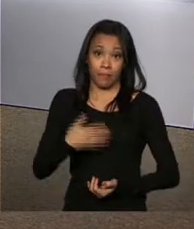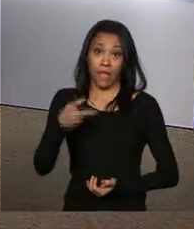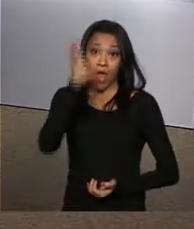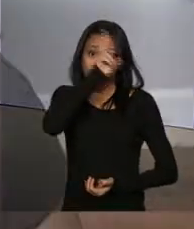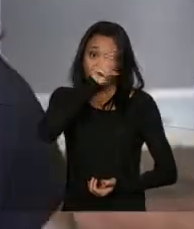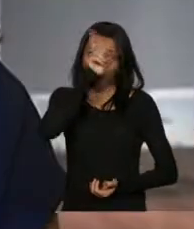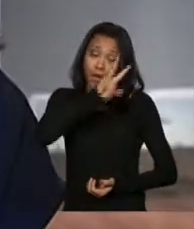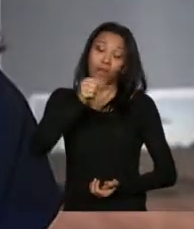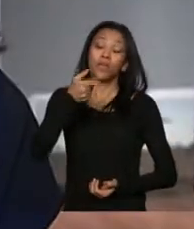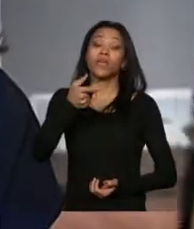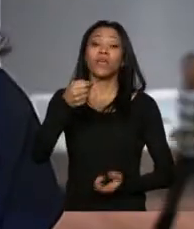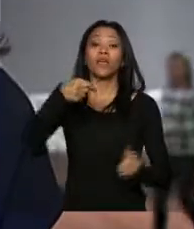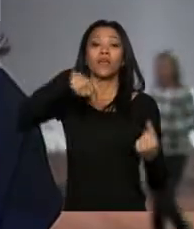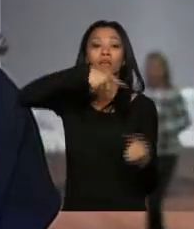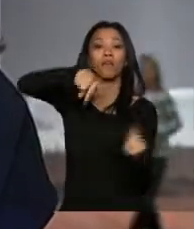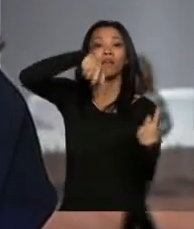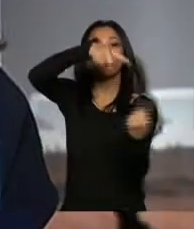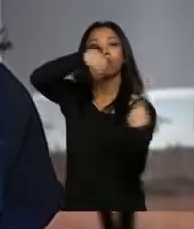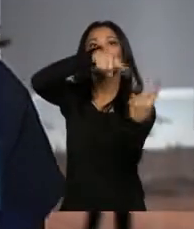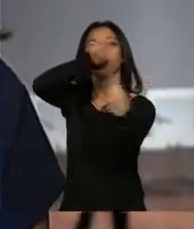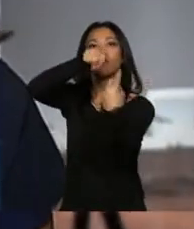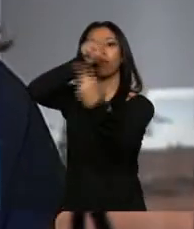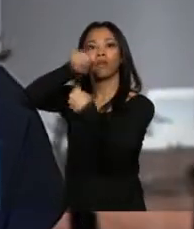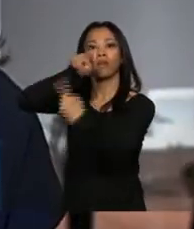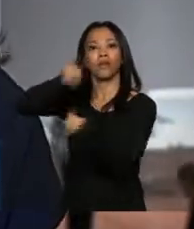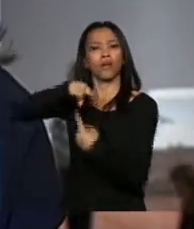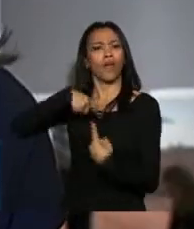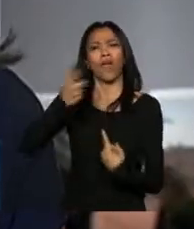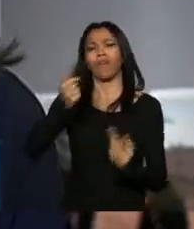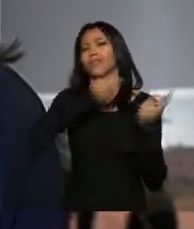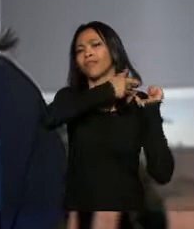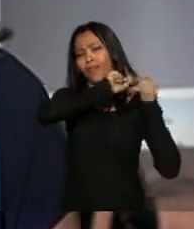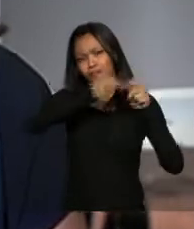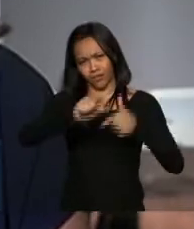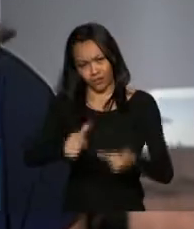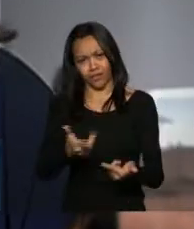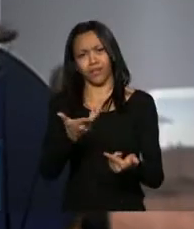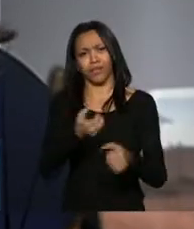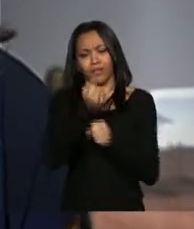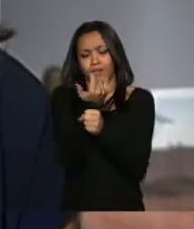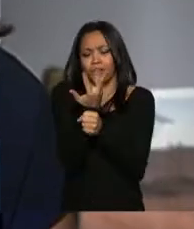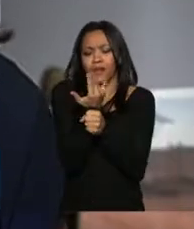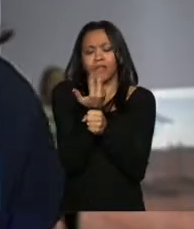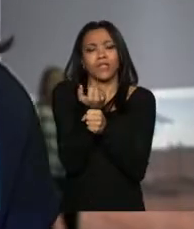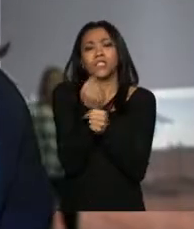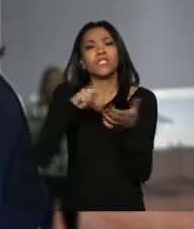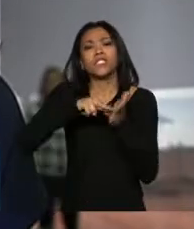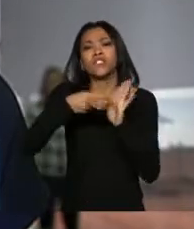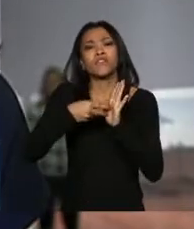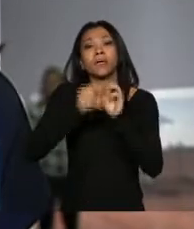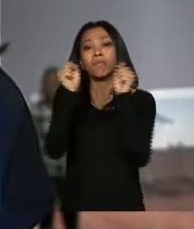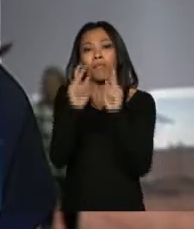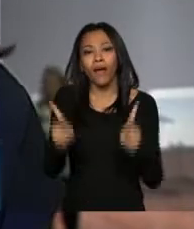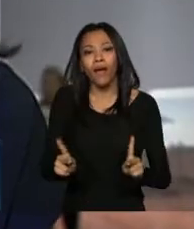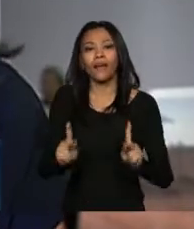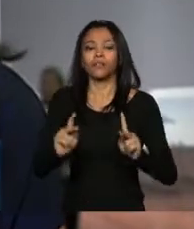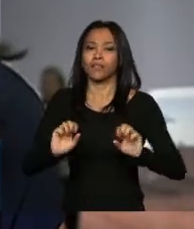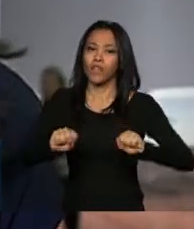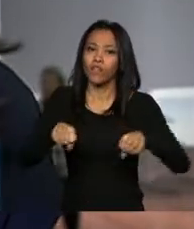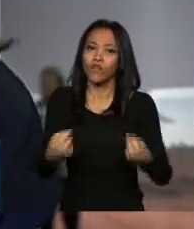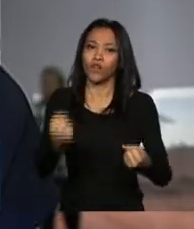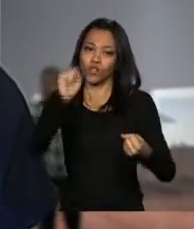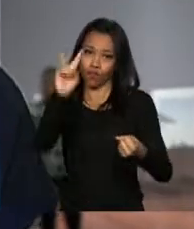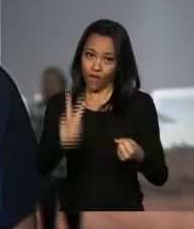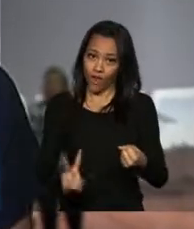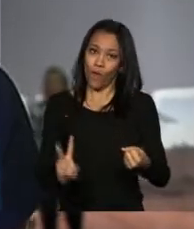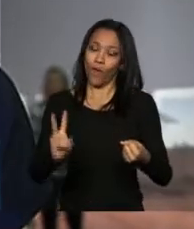lembrar que o revezamento da tocha olímpica já é uma tradição que simboliza a paz e também reforça os valores olímpicos do respeito e